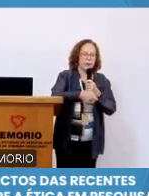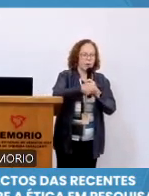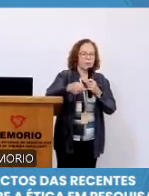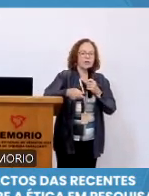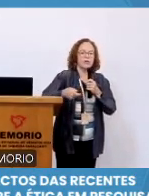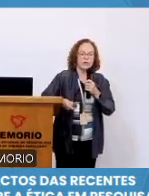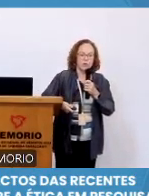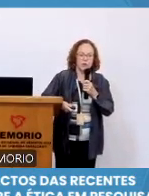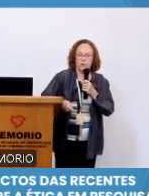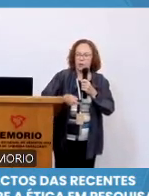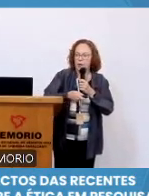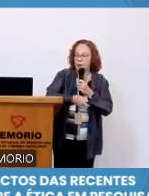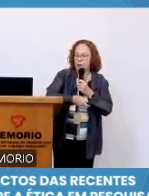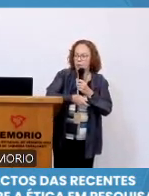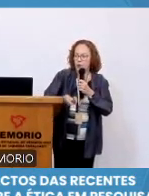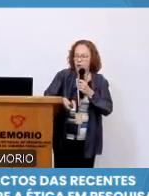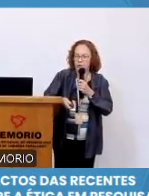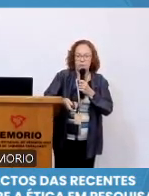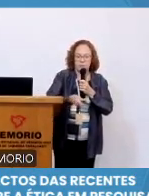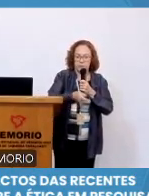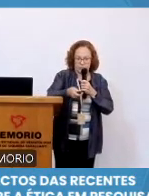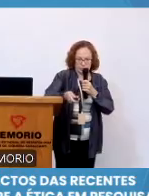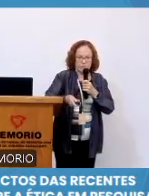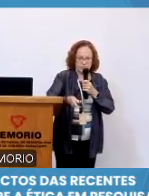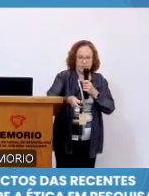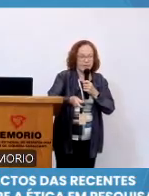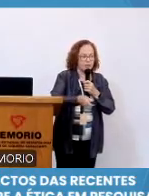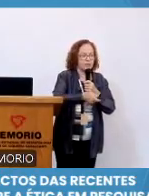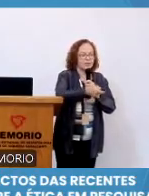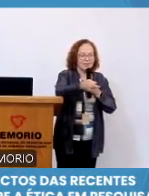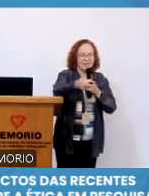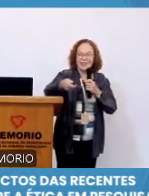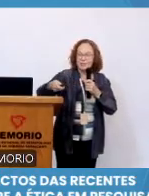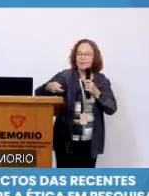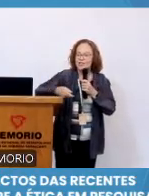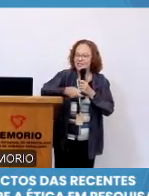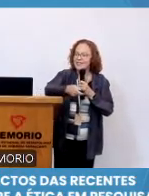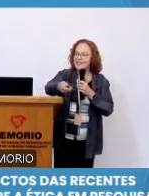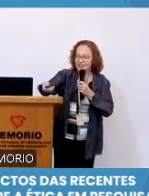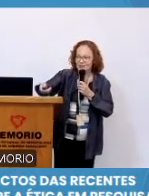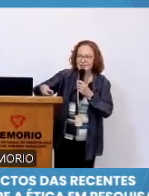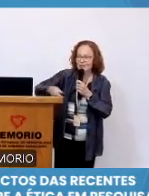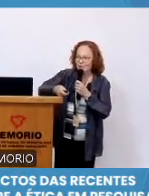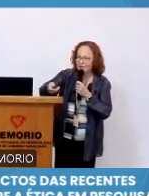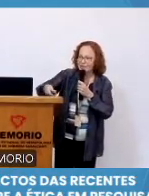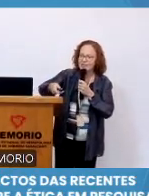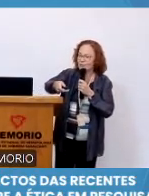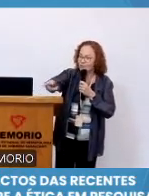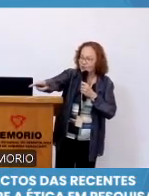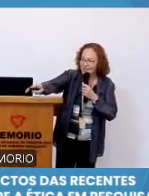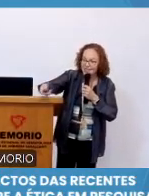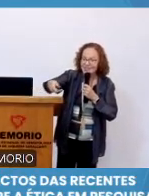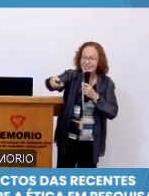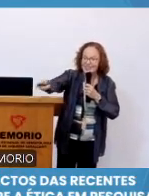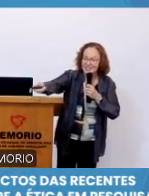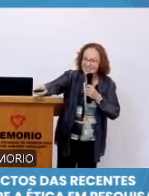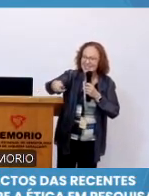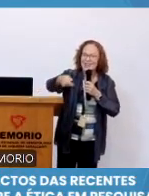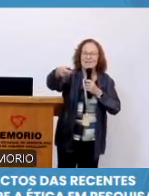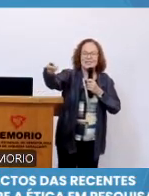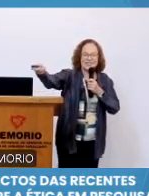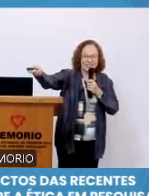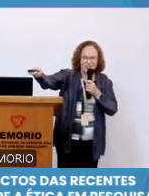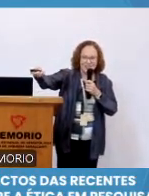realizada no âmbito do SUS. Hemorrio, SES, né? As pesquisas que são desenvolvidas por vocês,